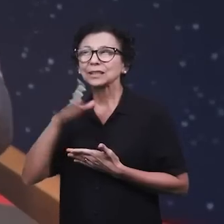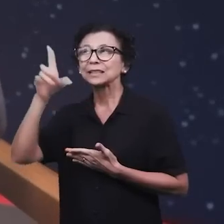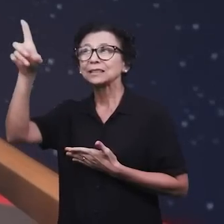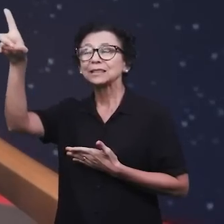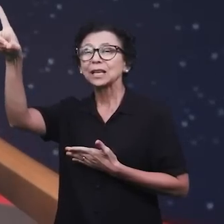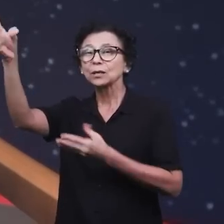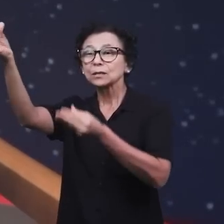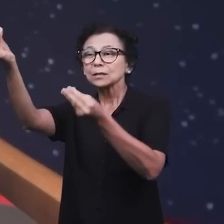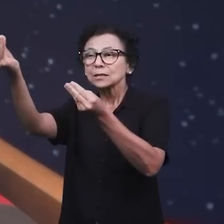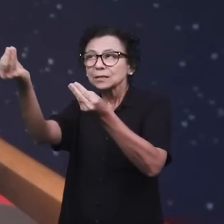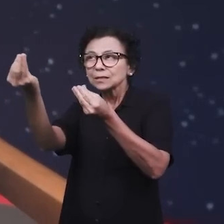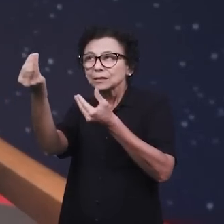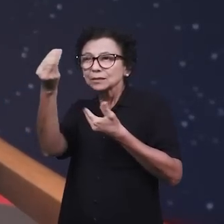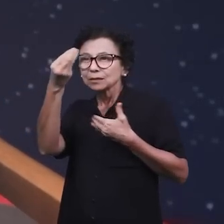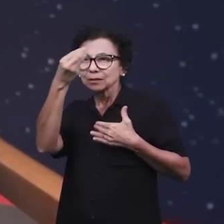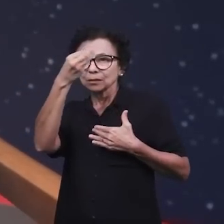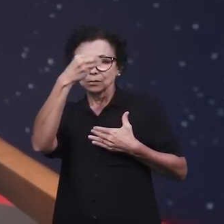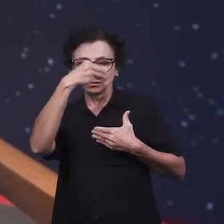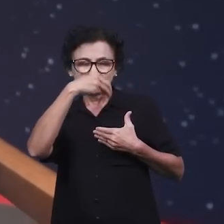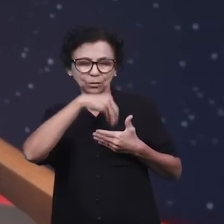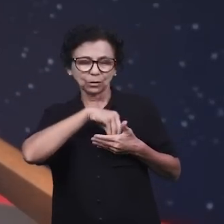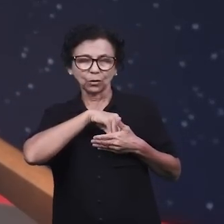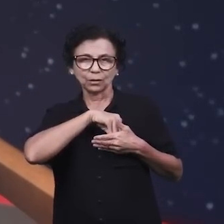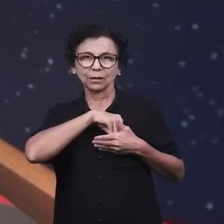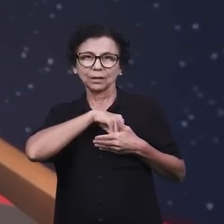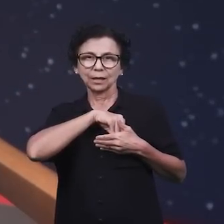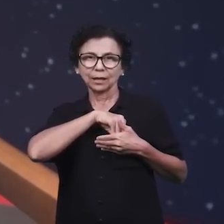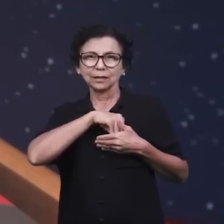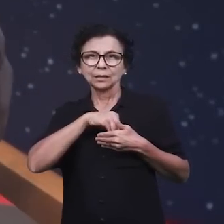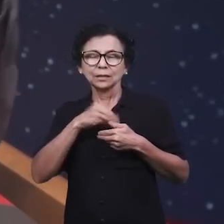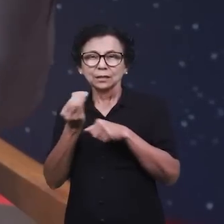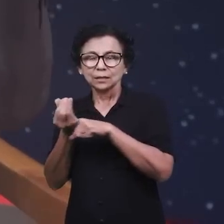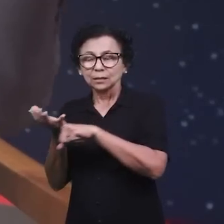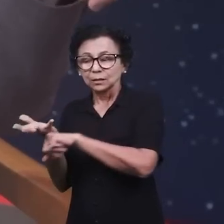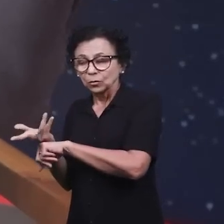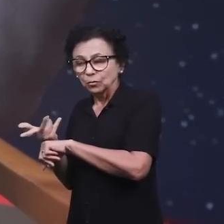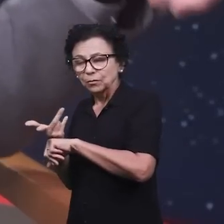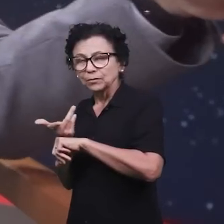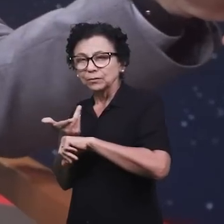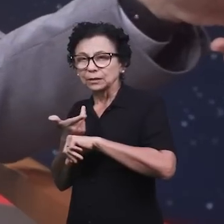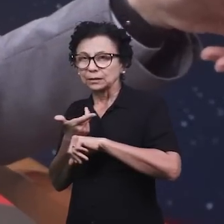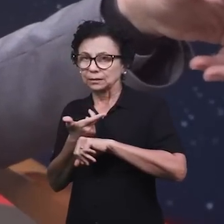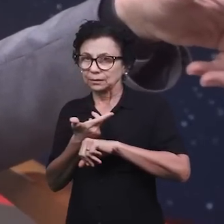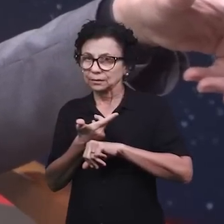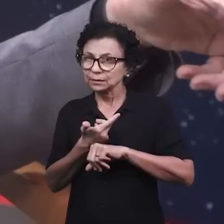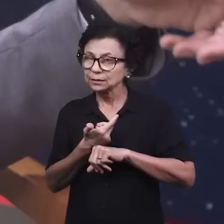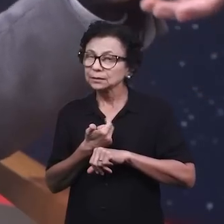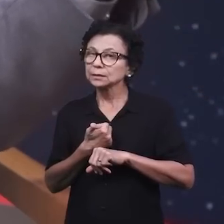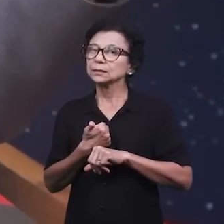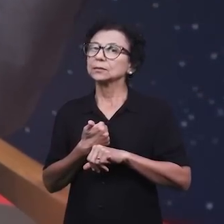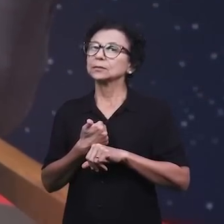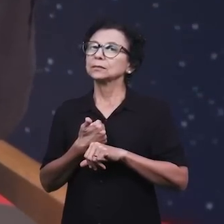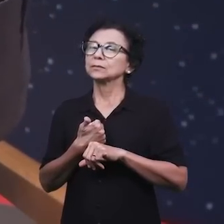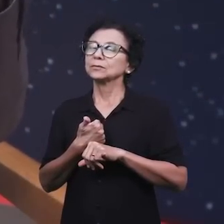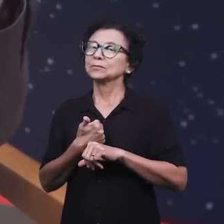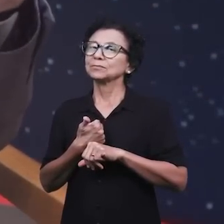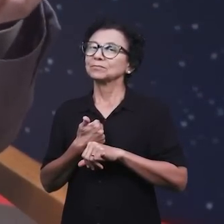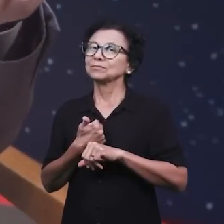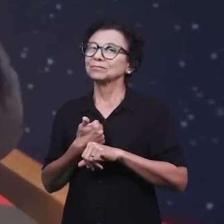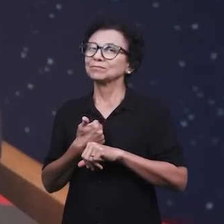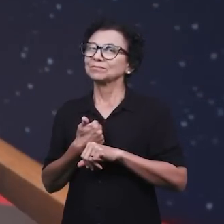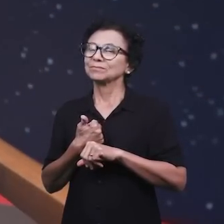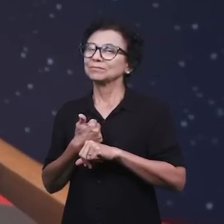a fé que a igreja fiel tem. Porque a fé é uma operação que vem de cima, é uma ação